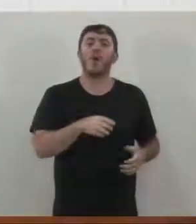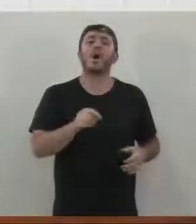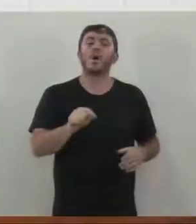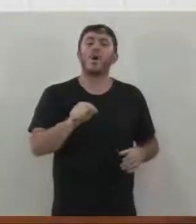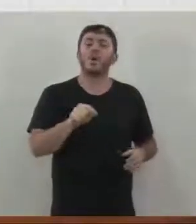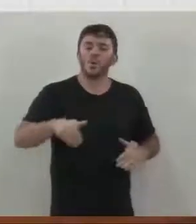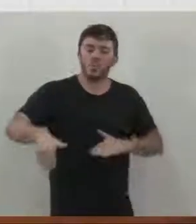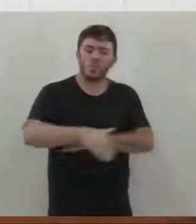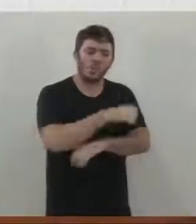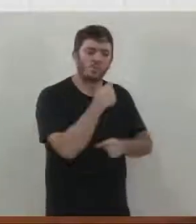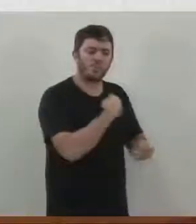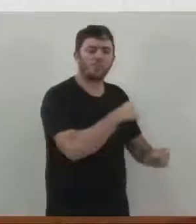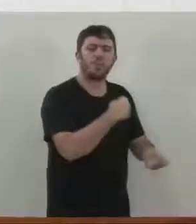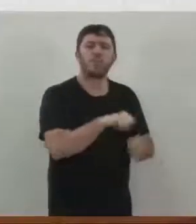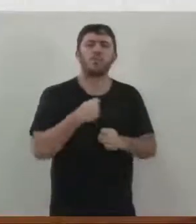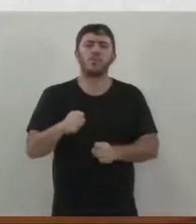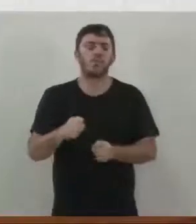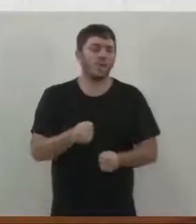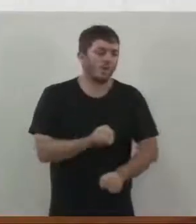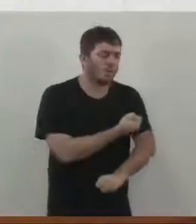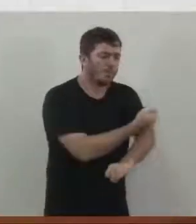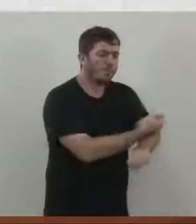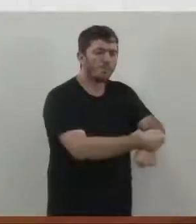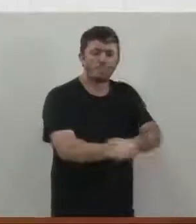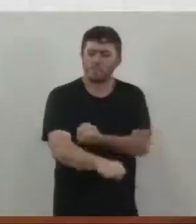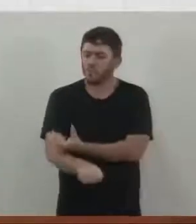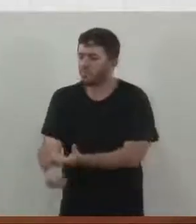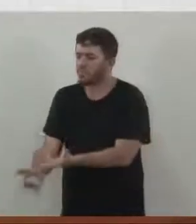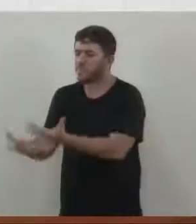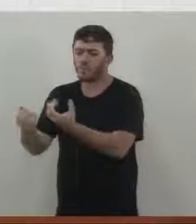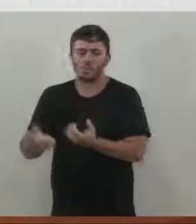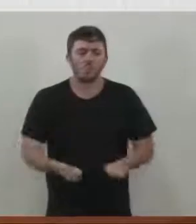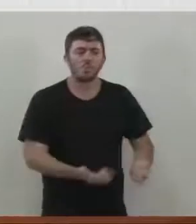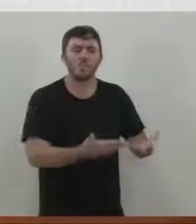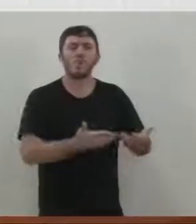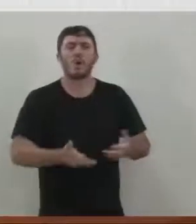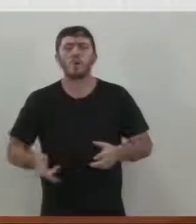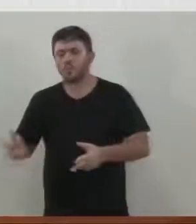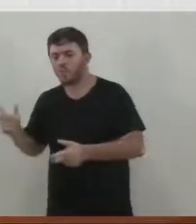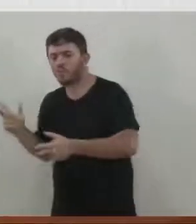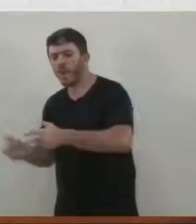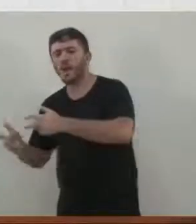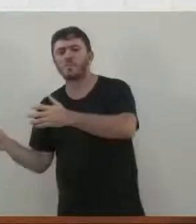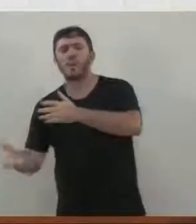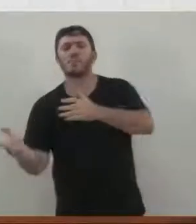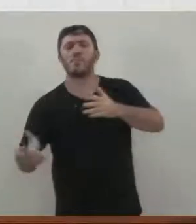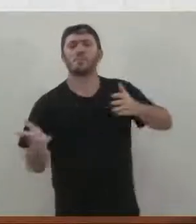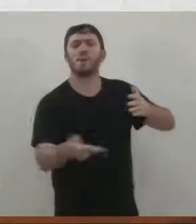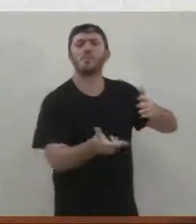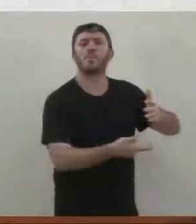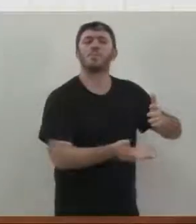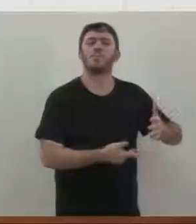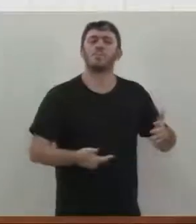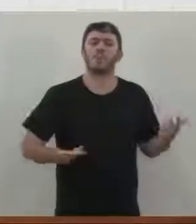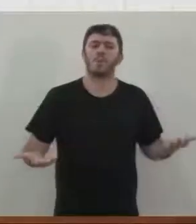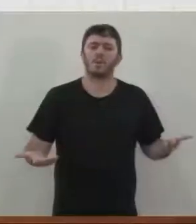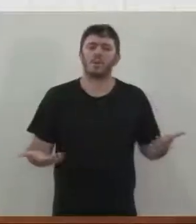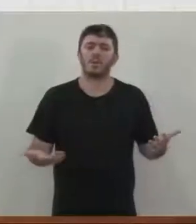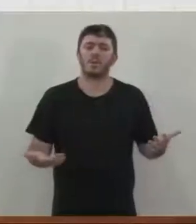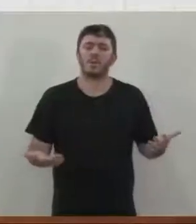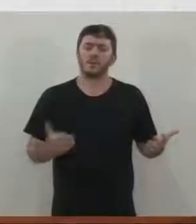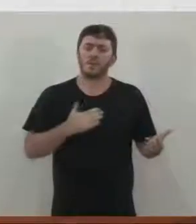ruas, cortando os matos, deixando a nossa cidade mais agradável. Então, por gentileza,